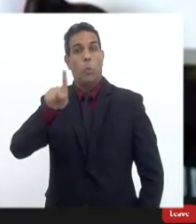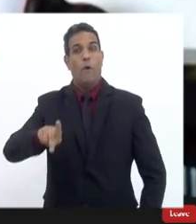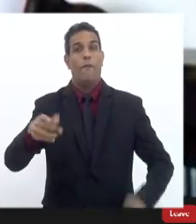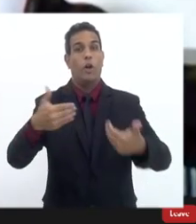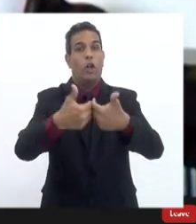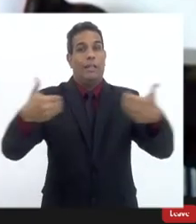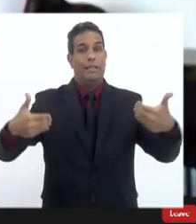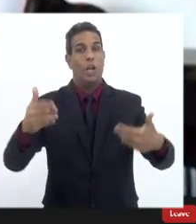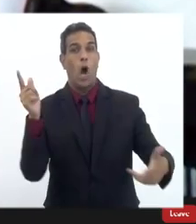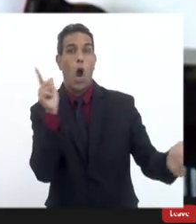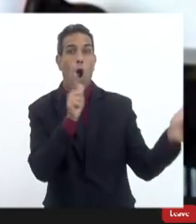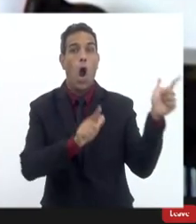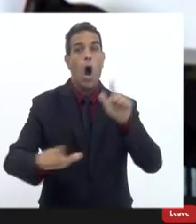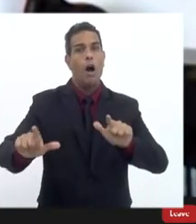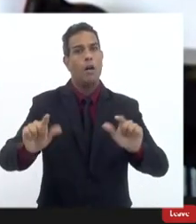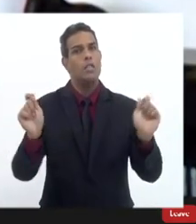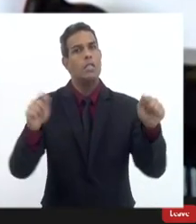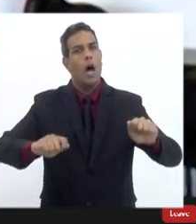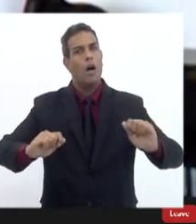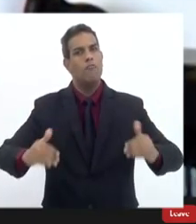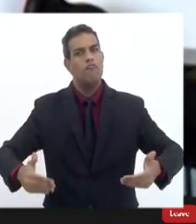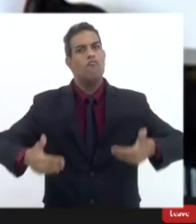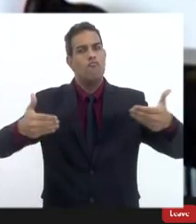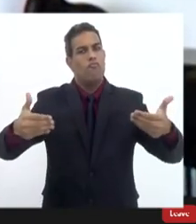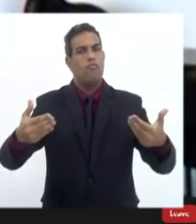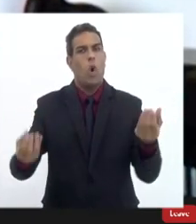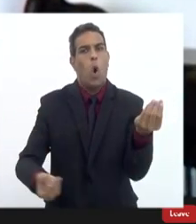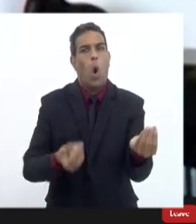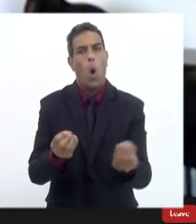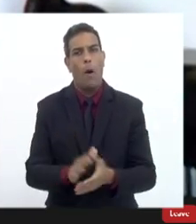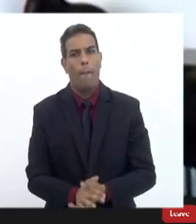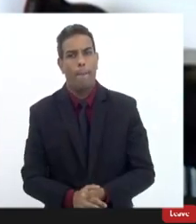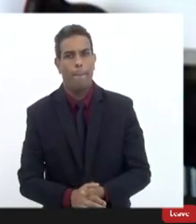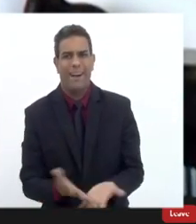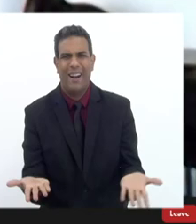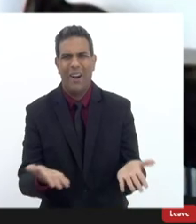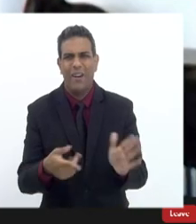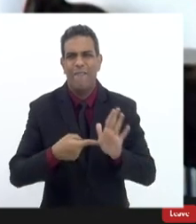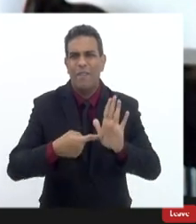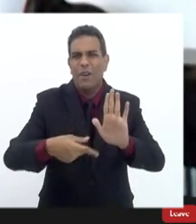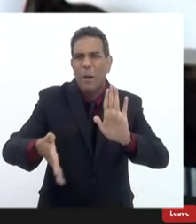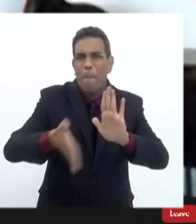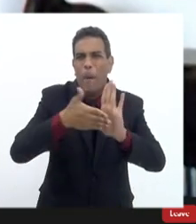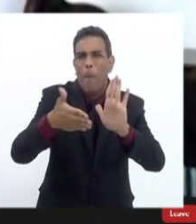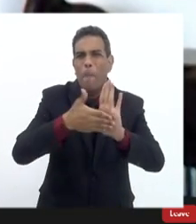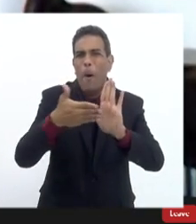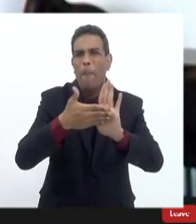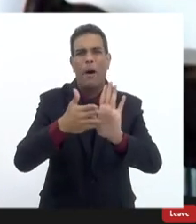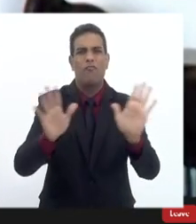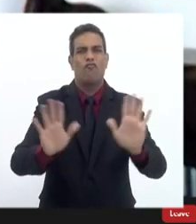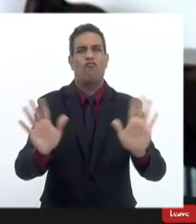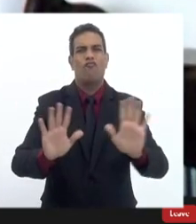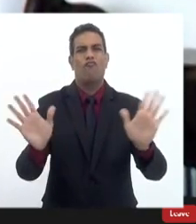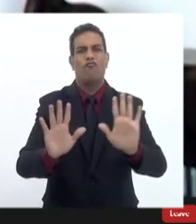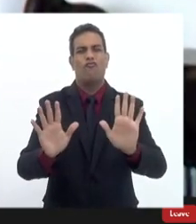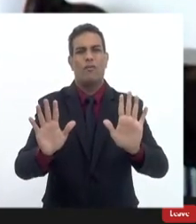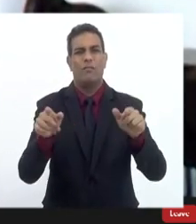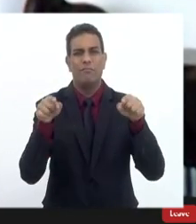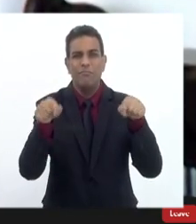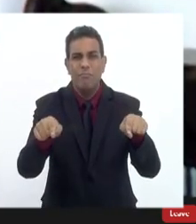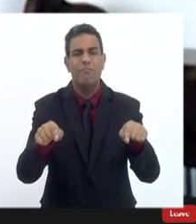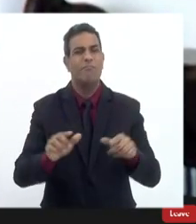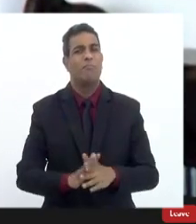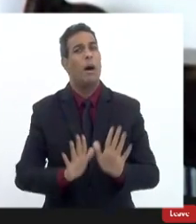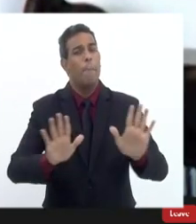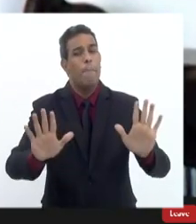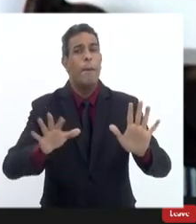com as atividades presenciais, possa ser um bom caminho. Não vou apresentar uma proposta formal na última fala da audiência